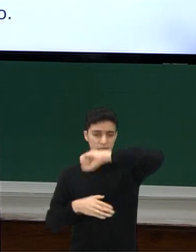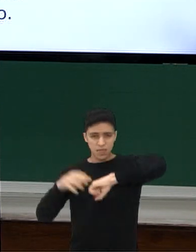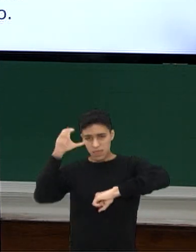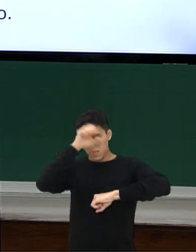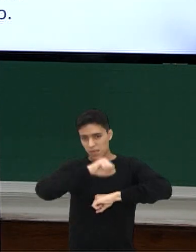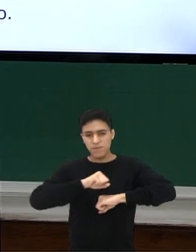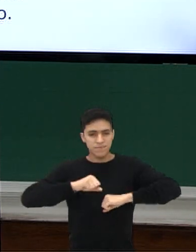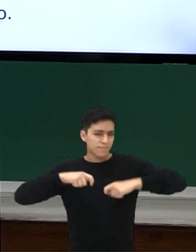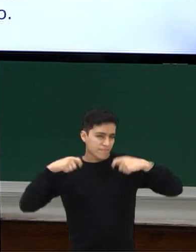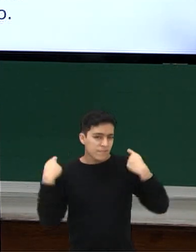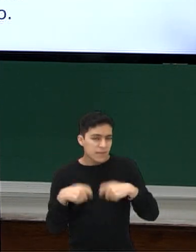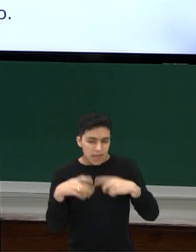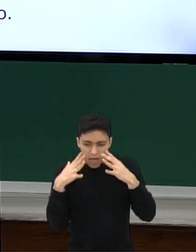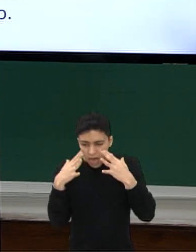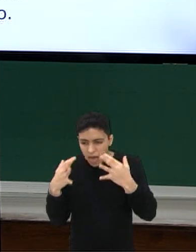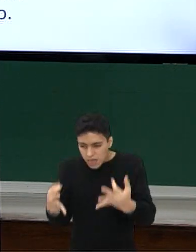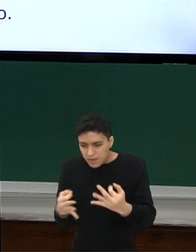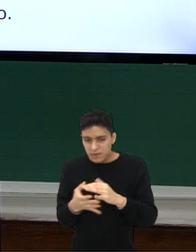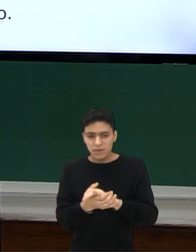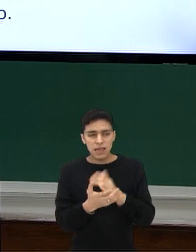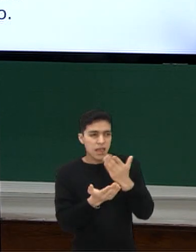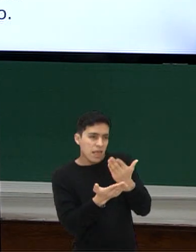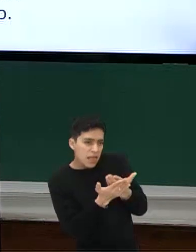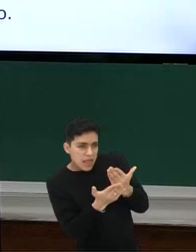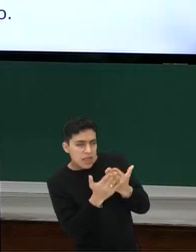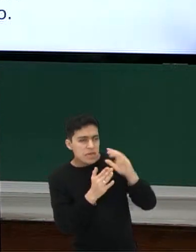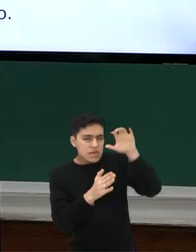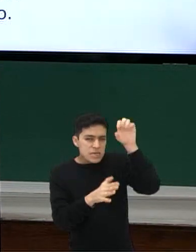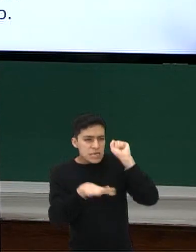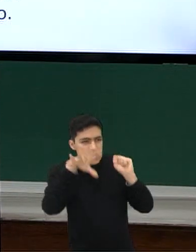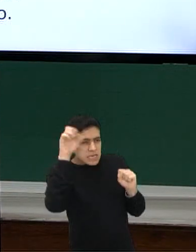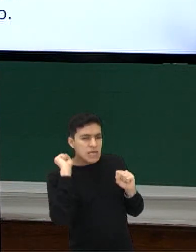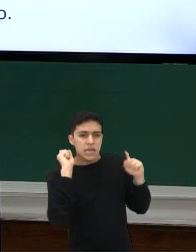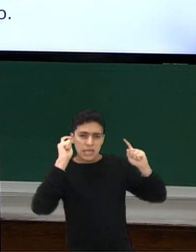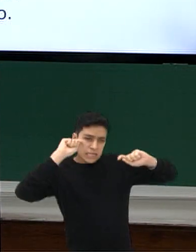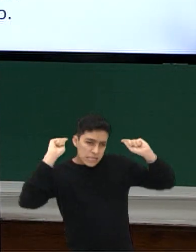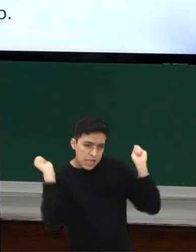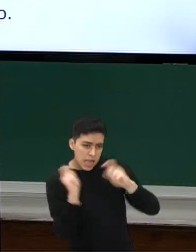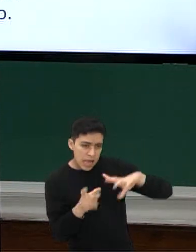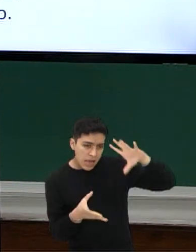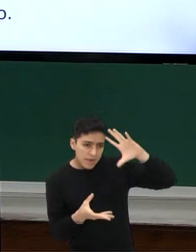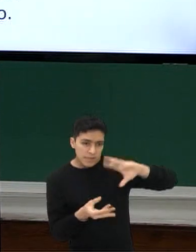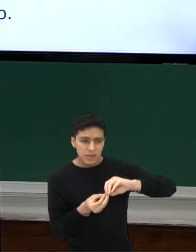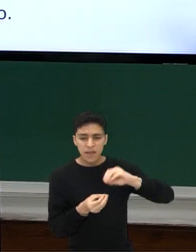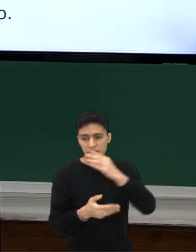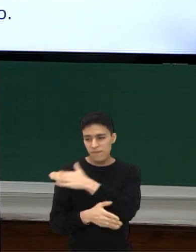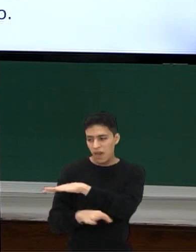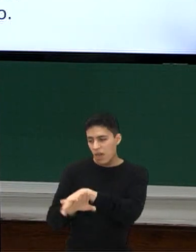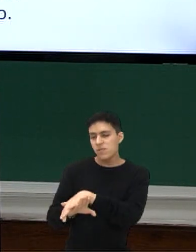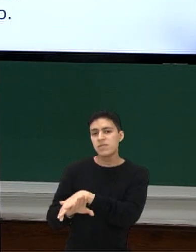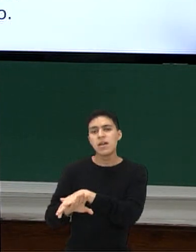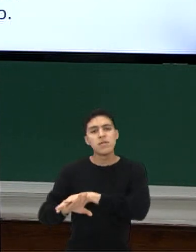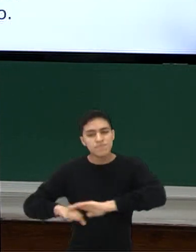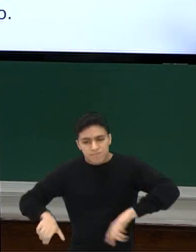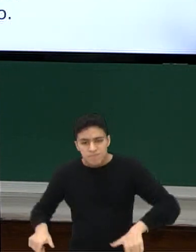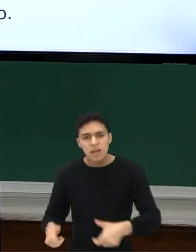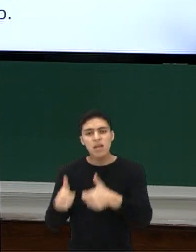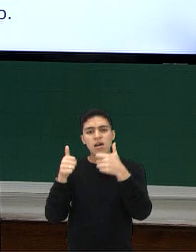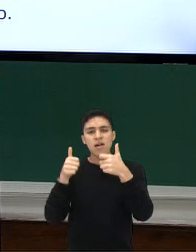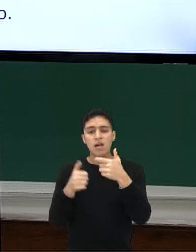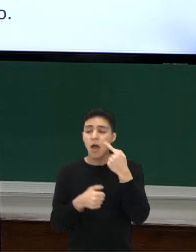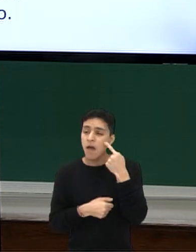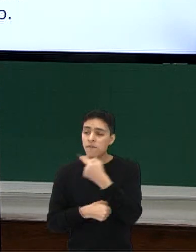Então, presta atenção, tá? Nessas aulas, capta tudo que você puder ali, porque isso vai valer a pena para você. Você repara como